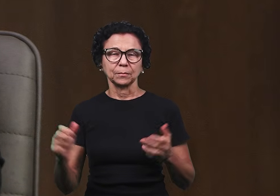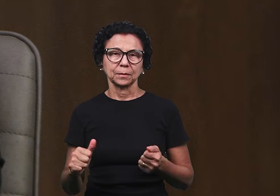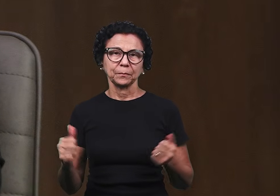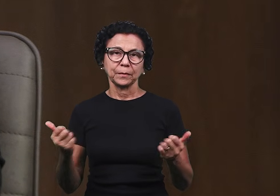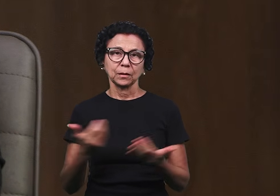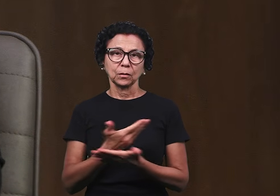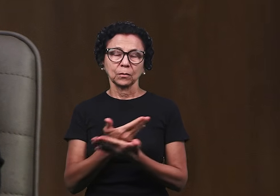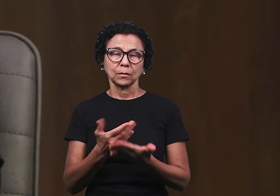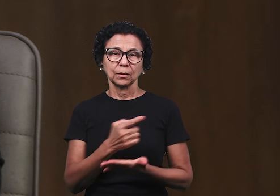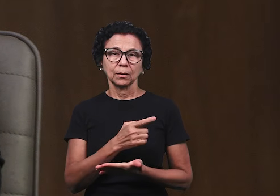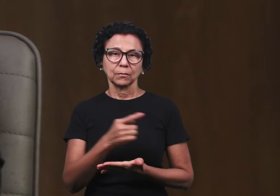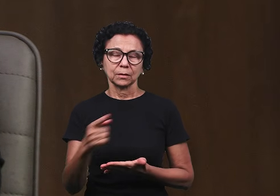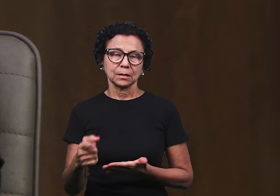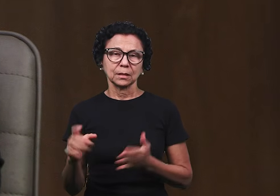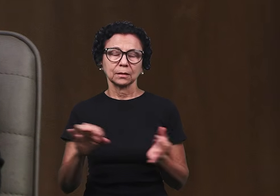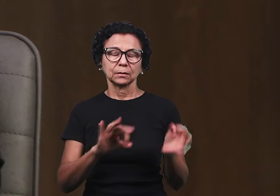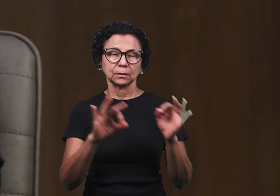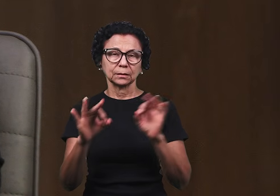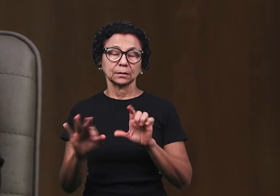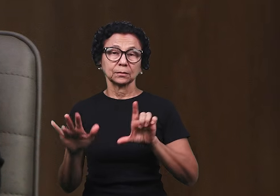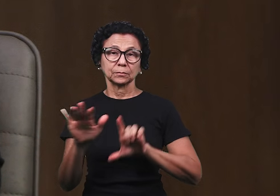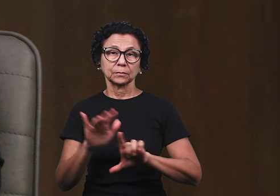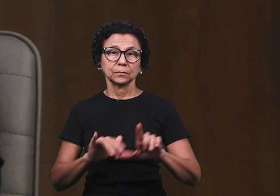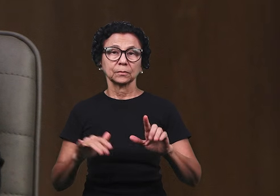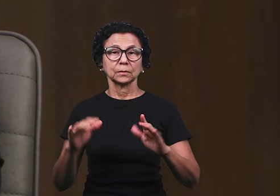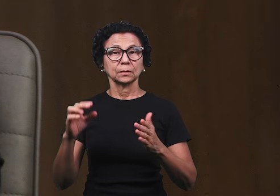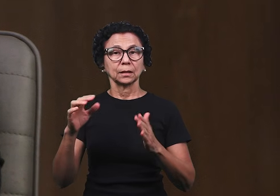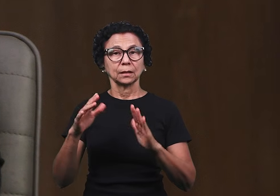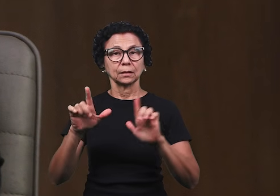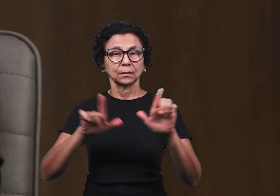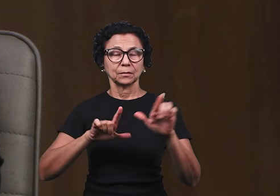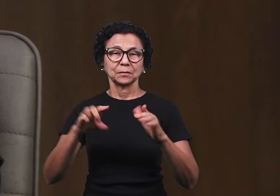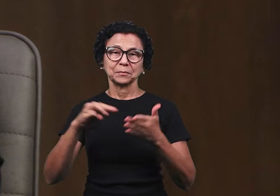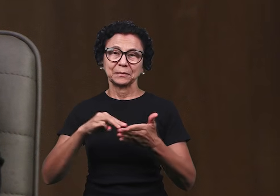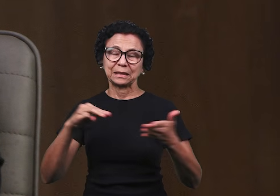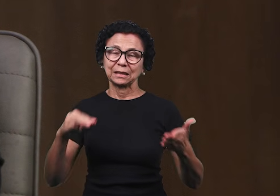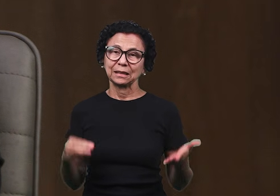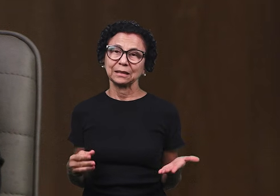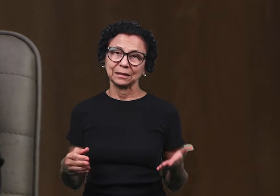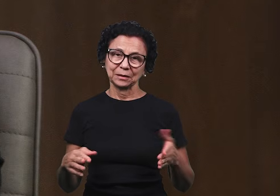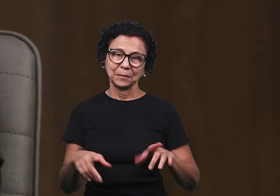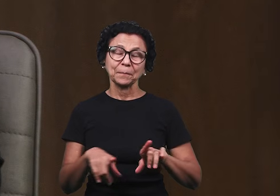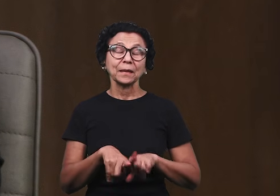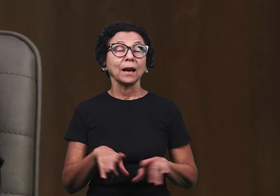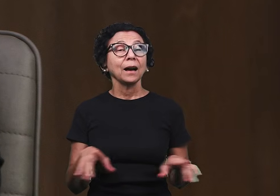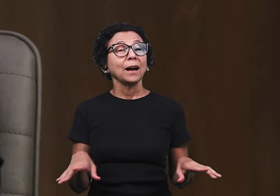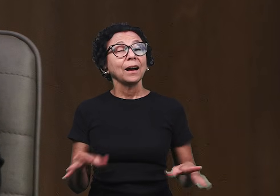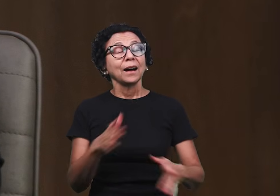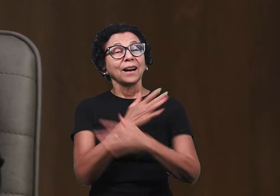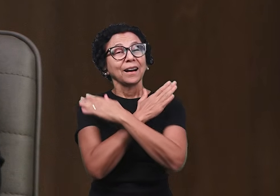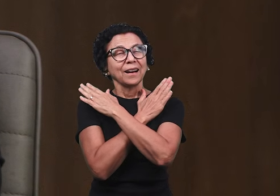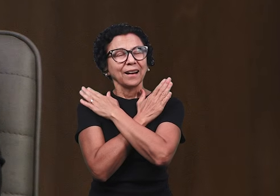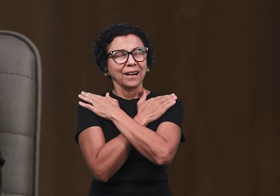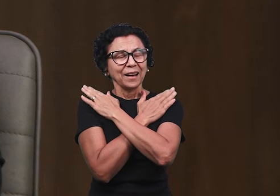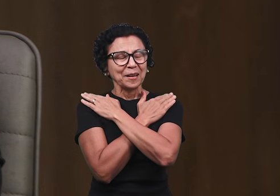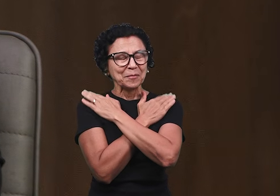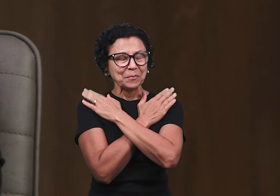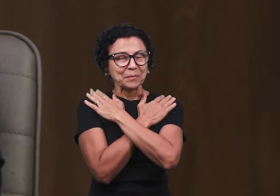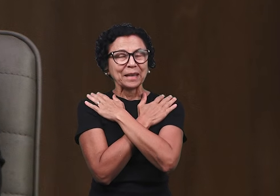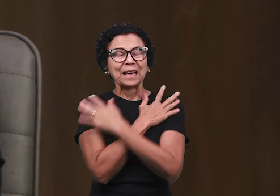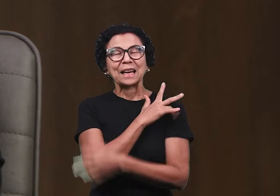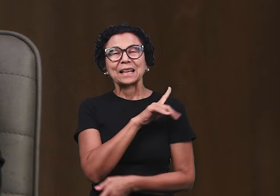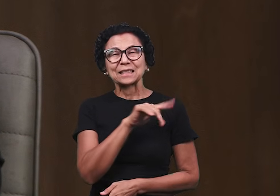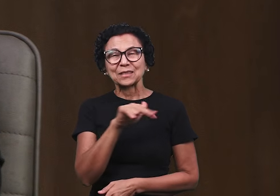nos assiste pelas multiplataformas da TV Manaim. Gostaríamos de deixar um fraterno abraço aos